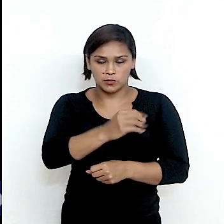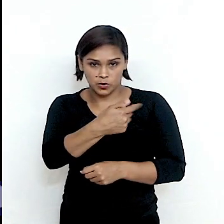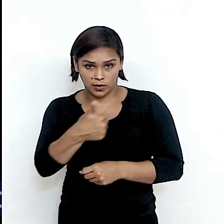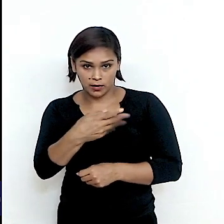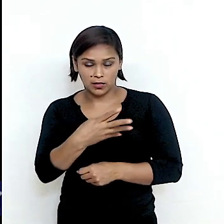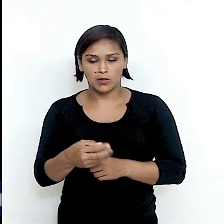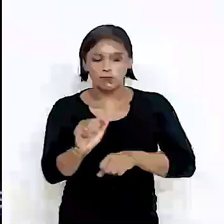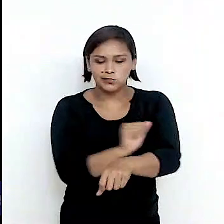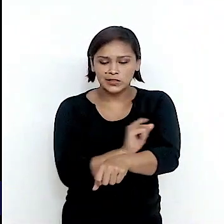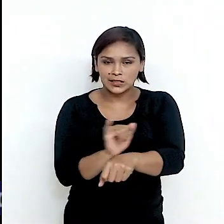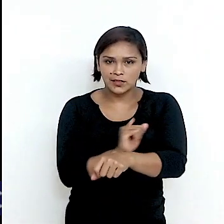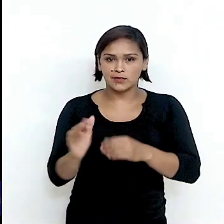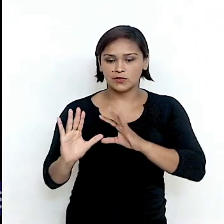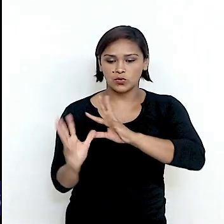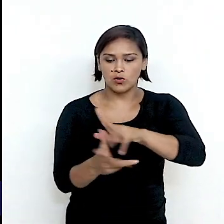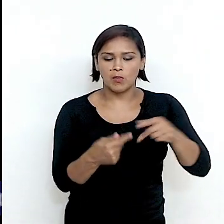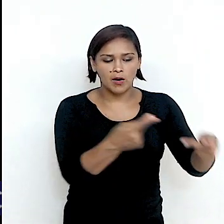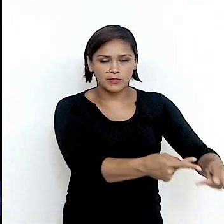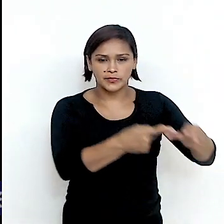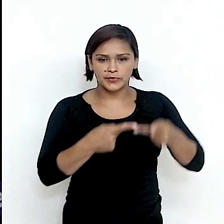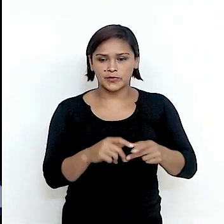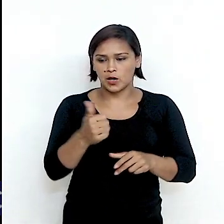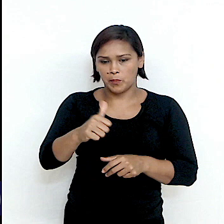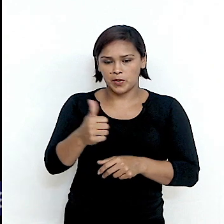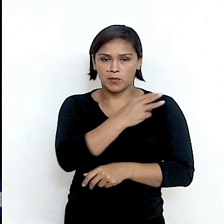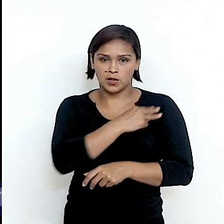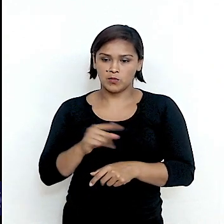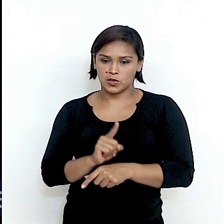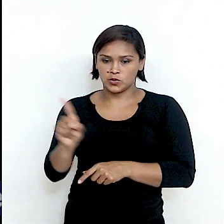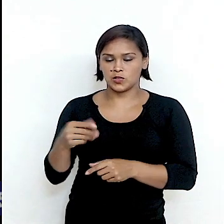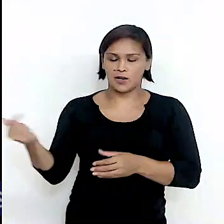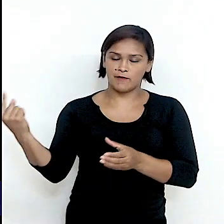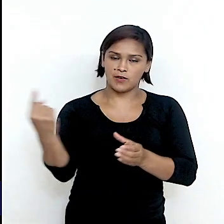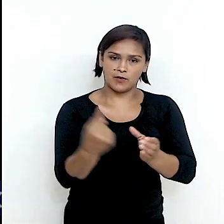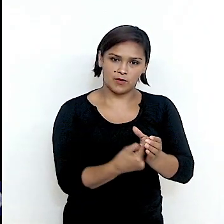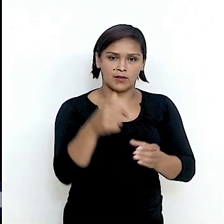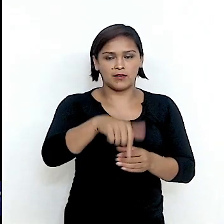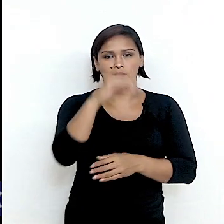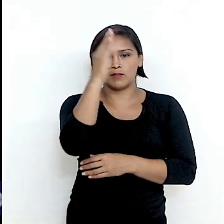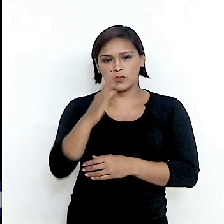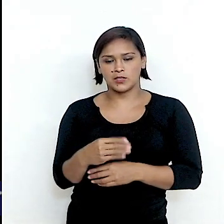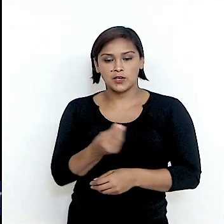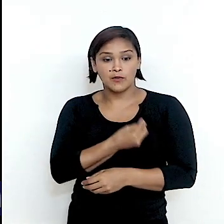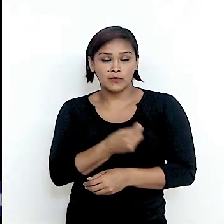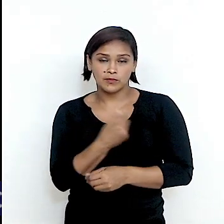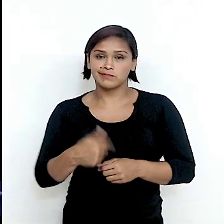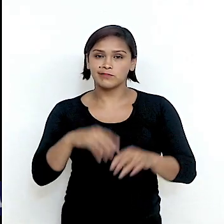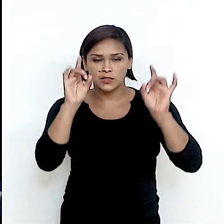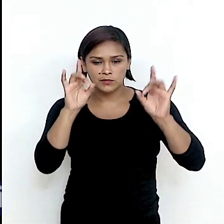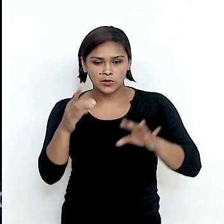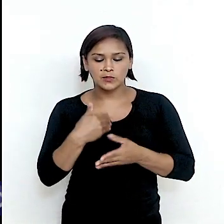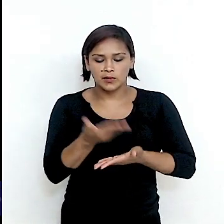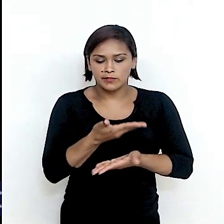global e foi lançado aquando da visita do então primeiro-ministro shinzo abe o Brasil vivemos atualmente o momento muitas